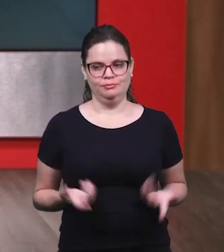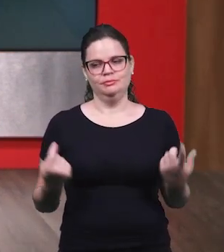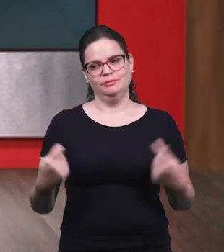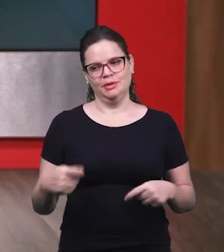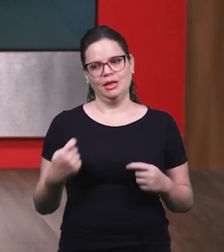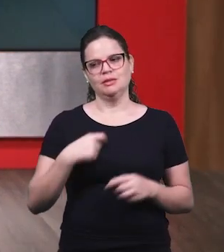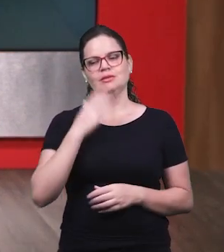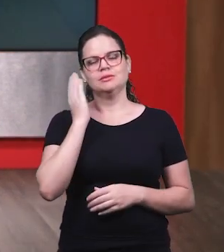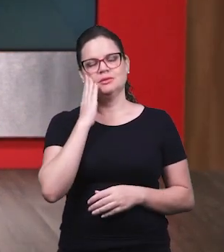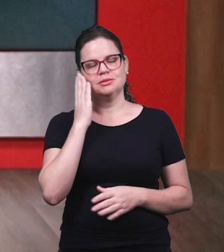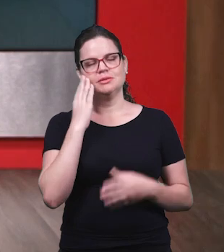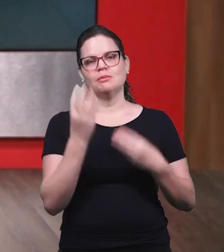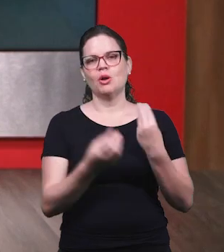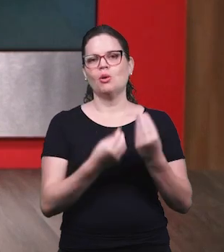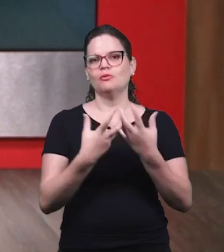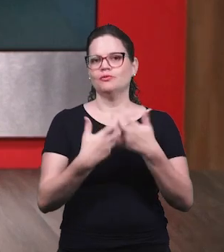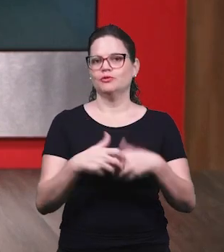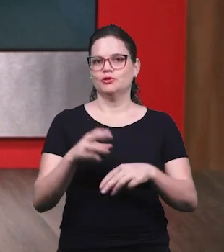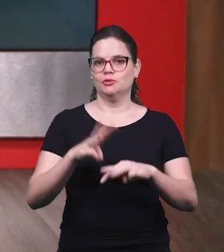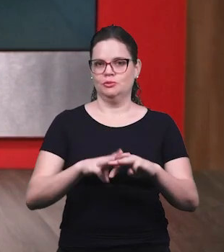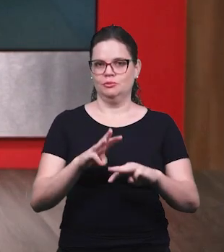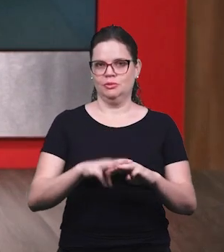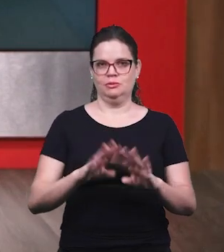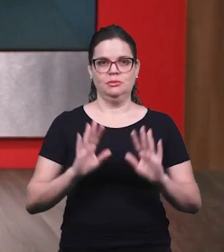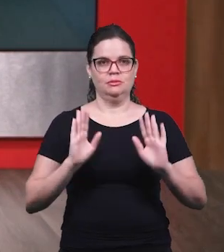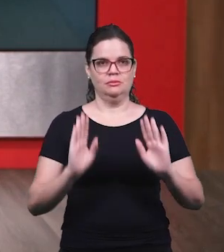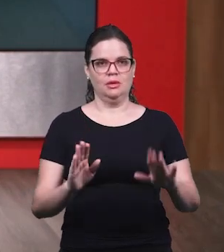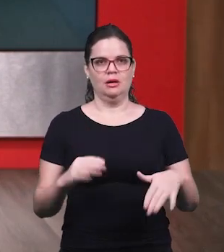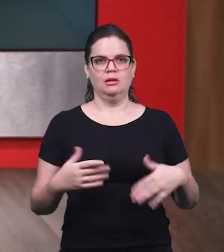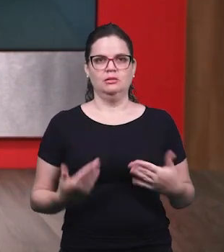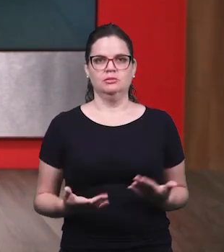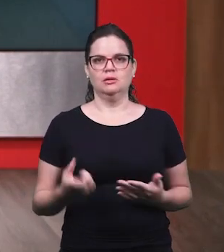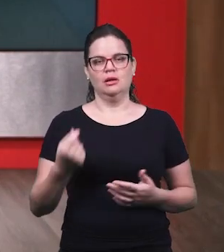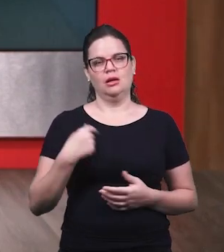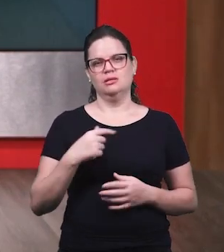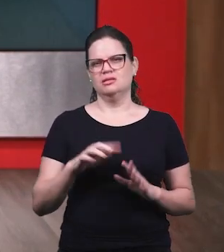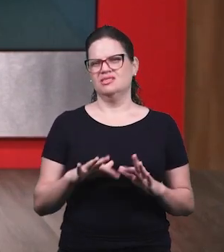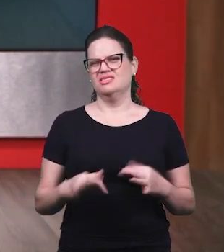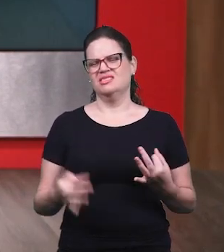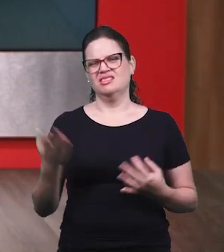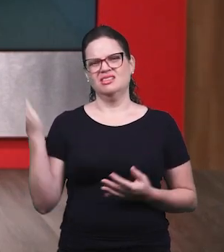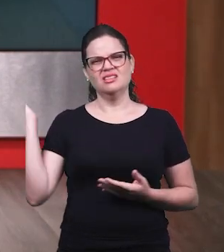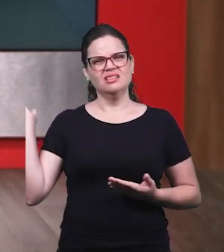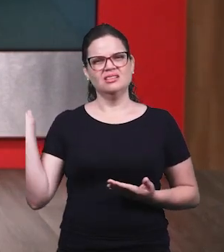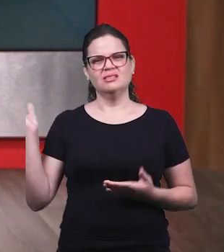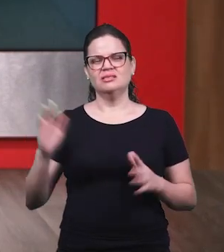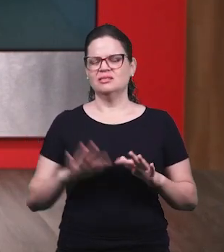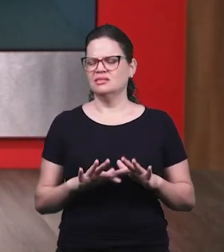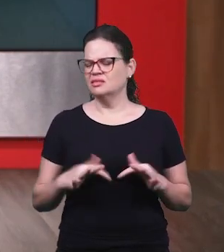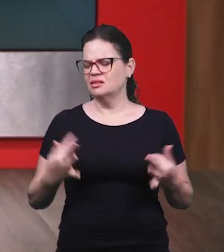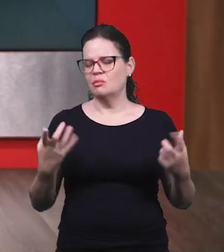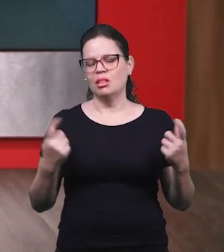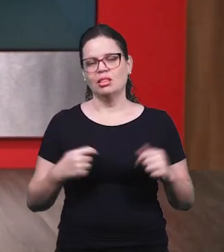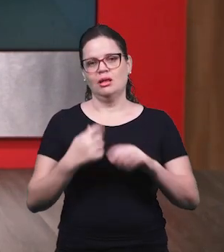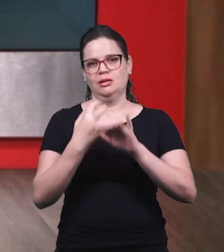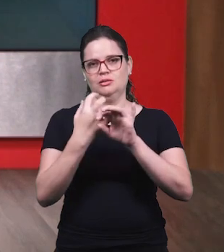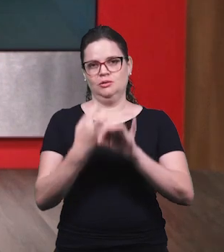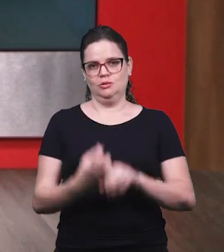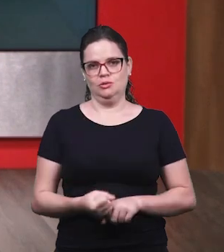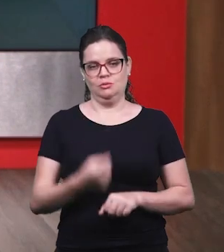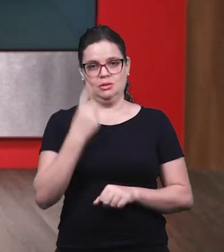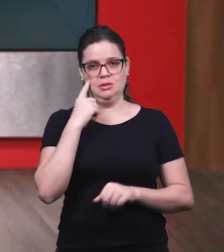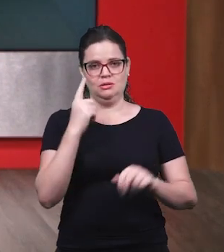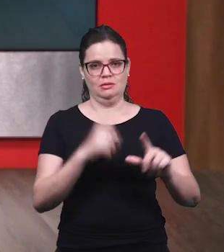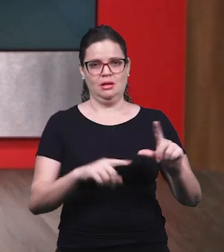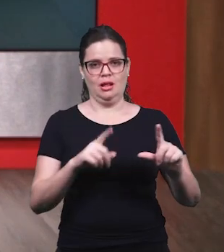e gastos, né? Mas é uma fórmula muito simples, representada ali por